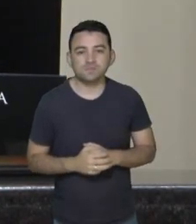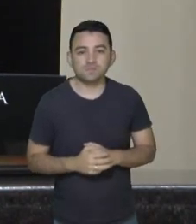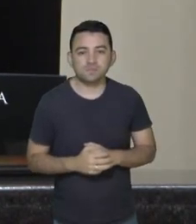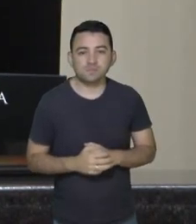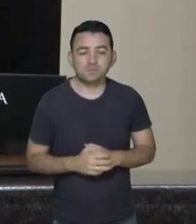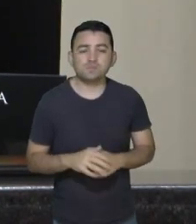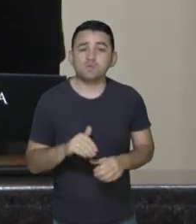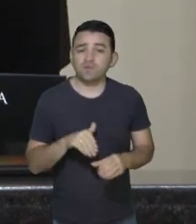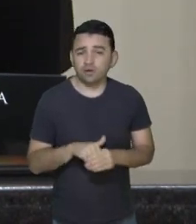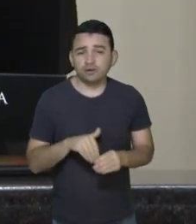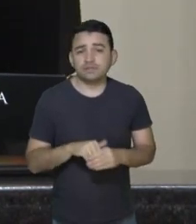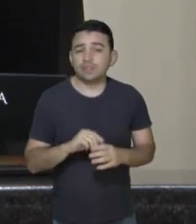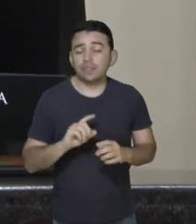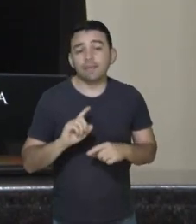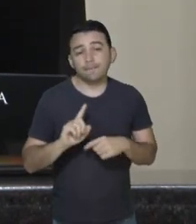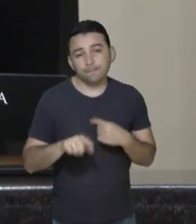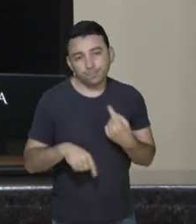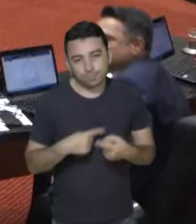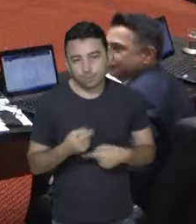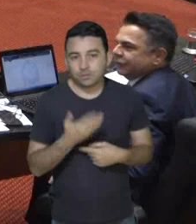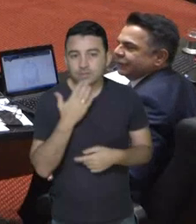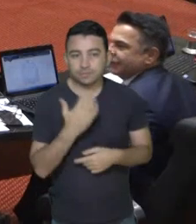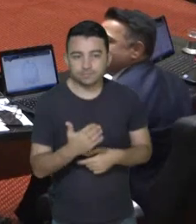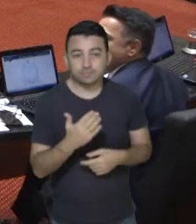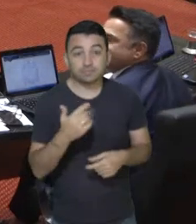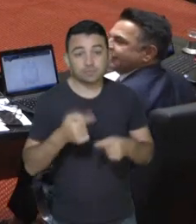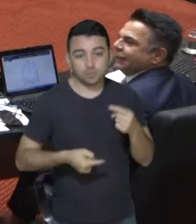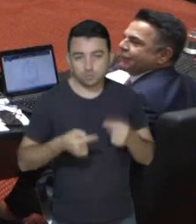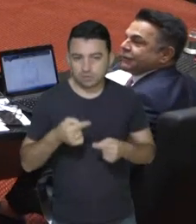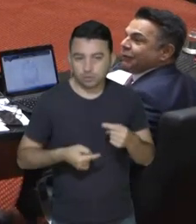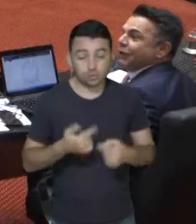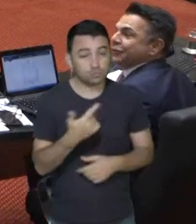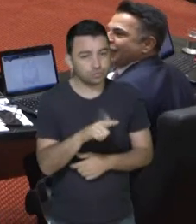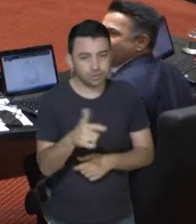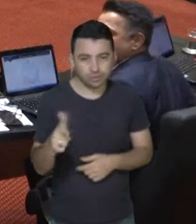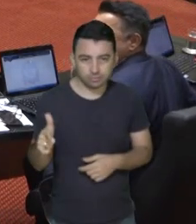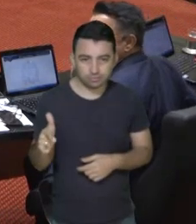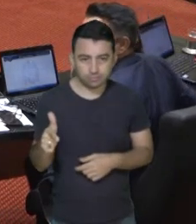votamos depois o requerimento. Em discussão, não havendo quem queira discutir,